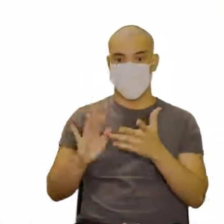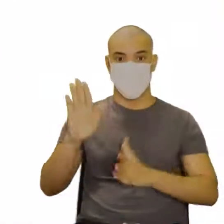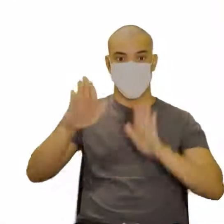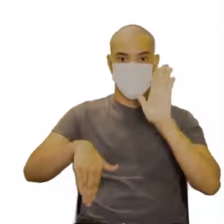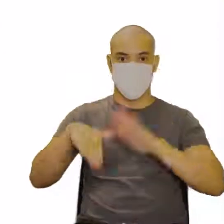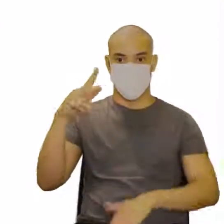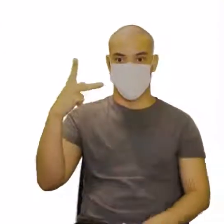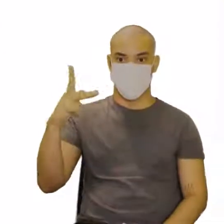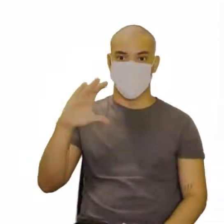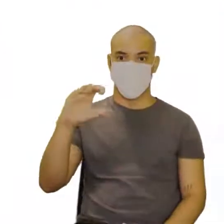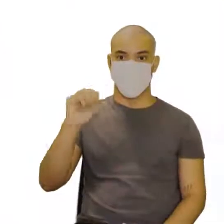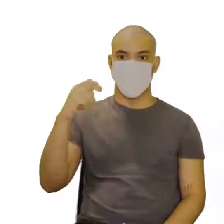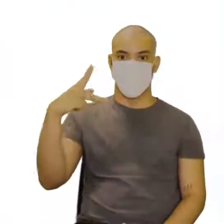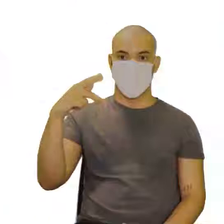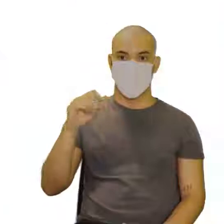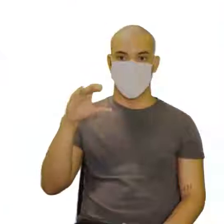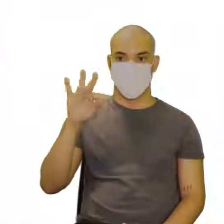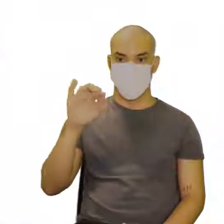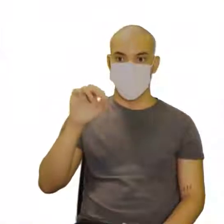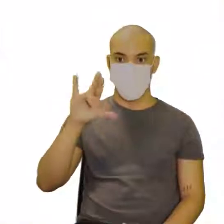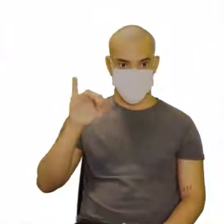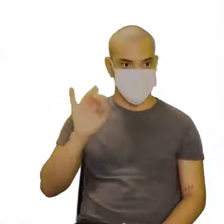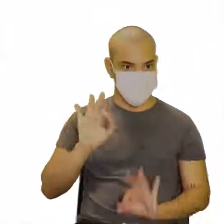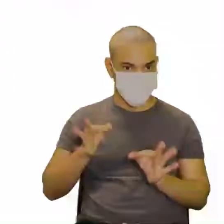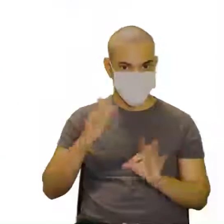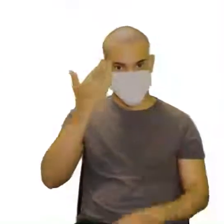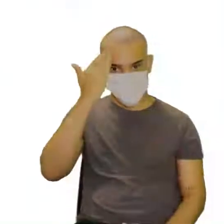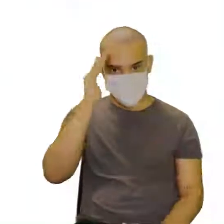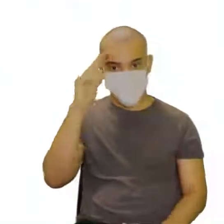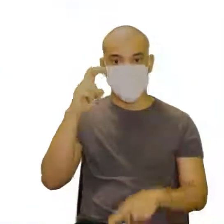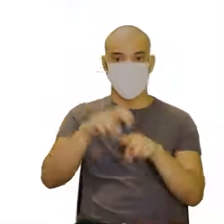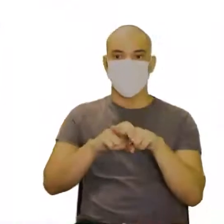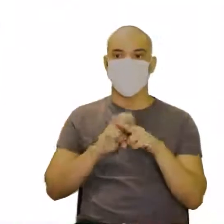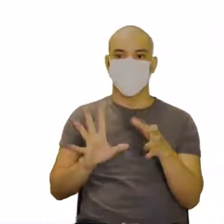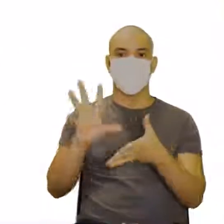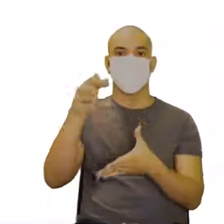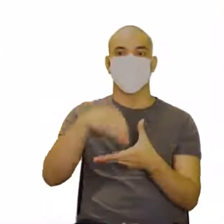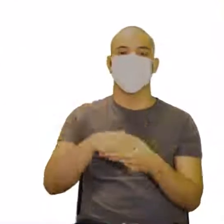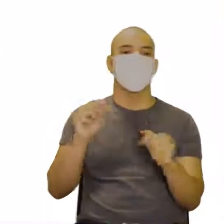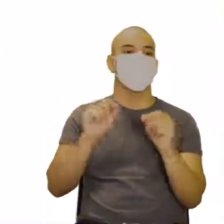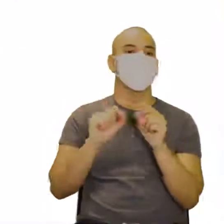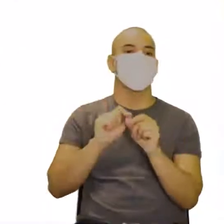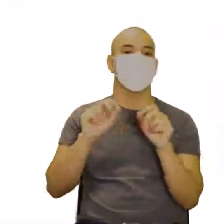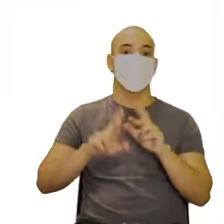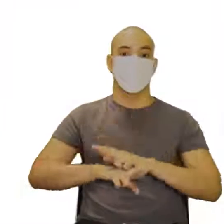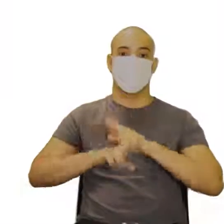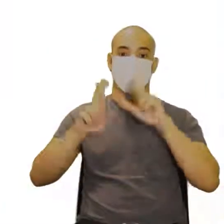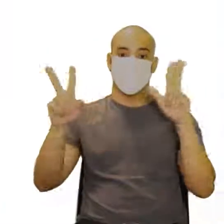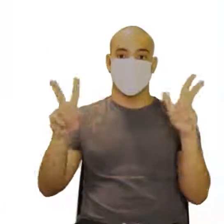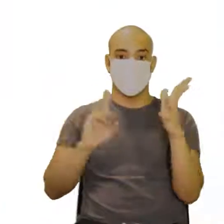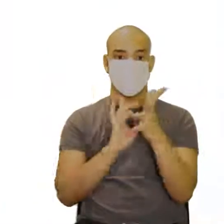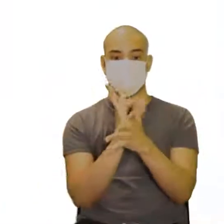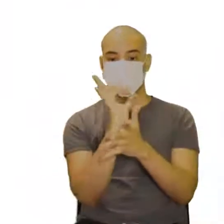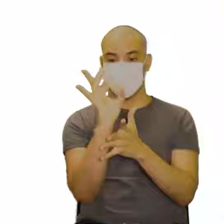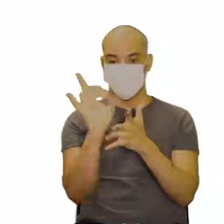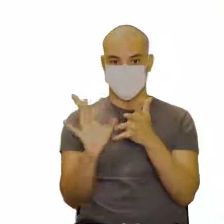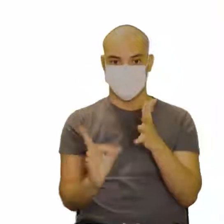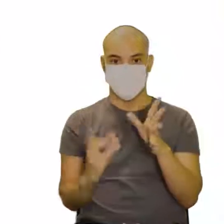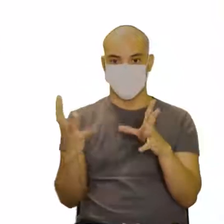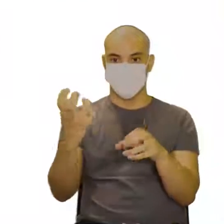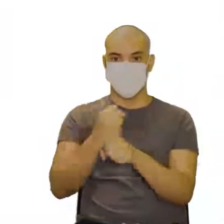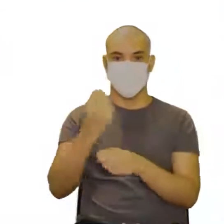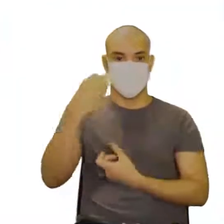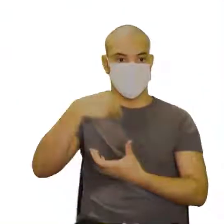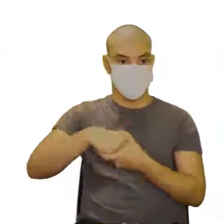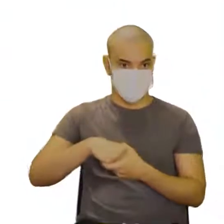sua capacitância. Entendido, pessoal? Assim, se as capacitâncias forem diferentes, cada capacitor acumulará